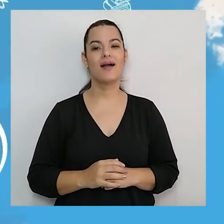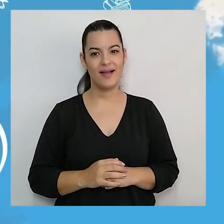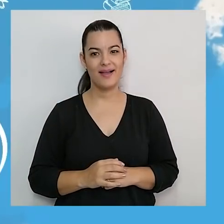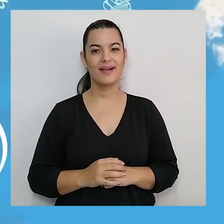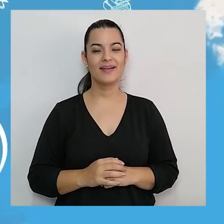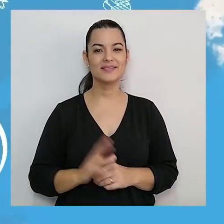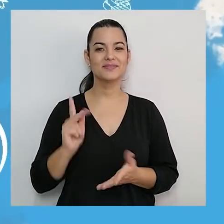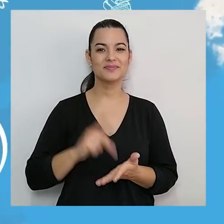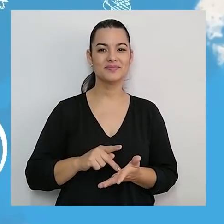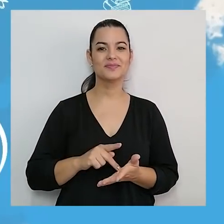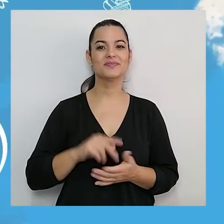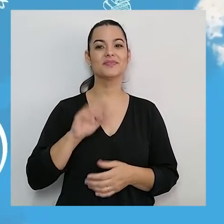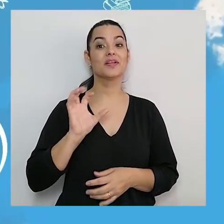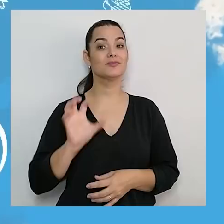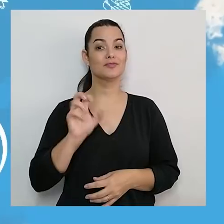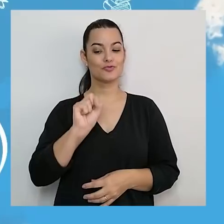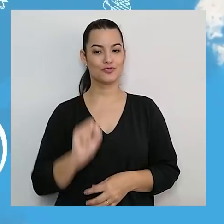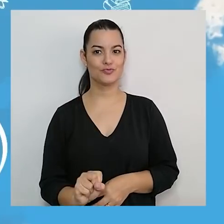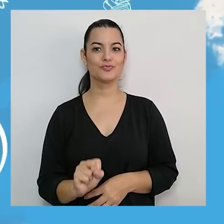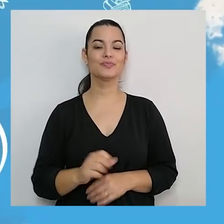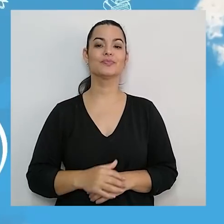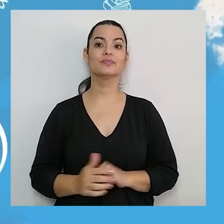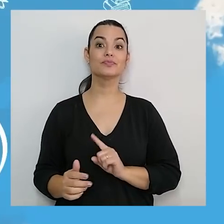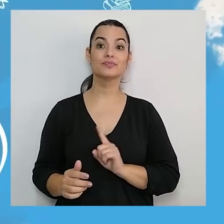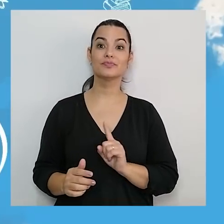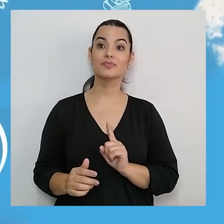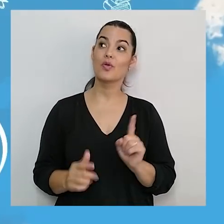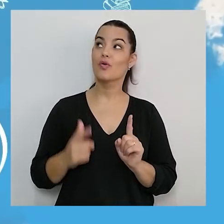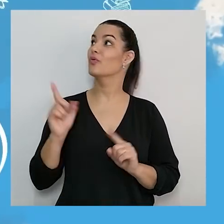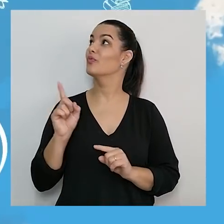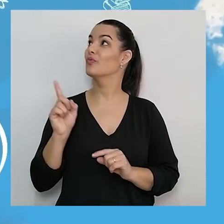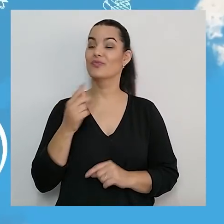Muito bem, região Sul. Essa aqui em vermelho,